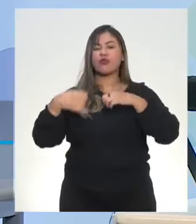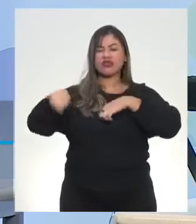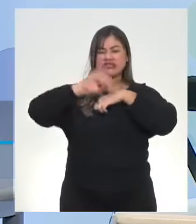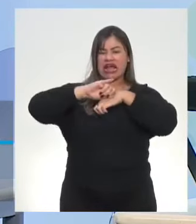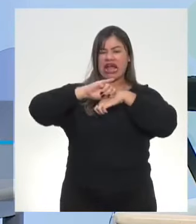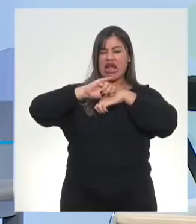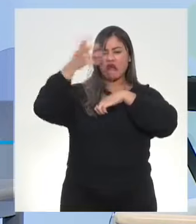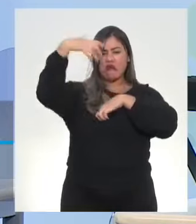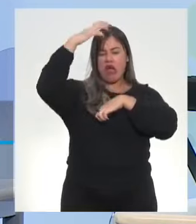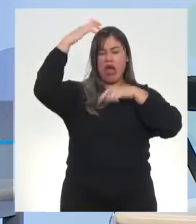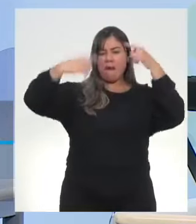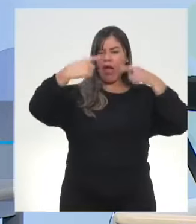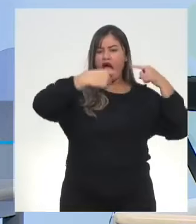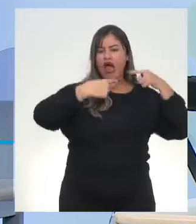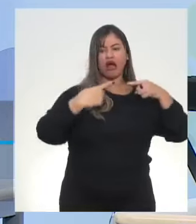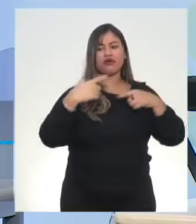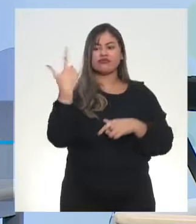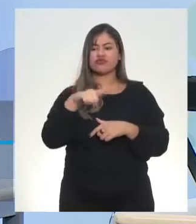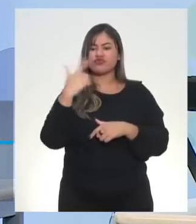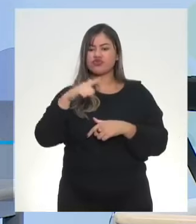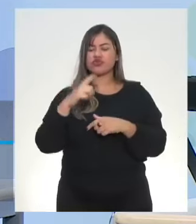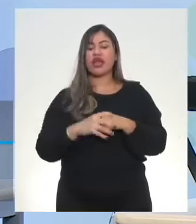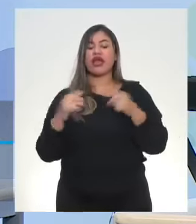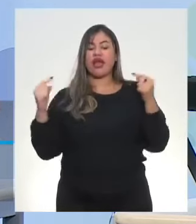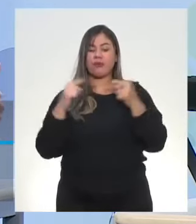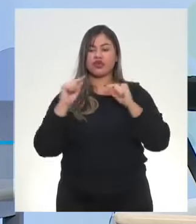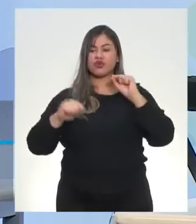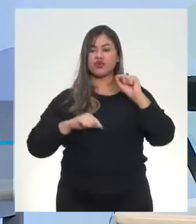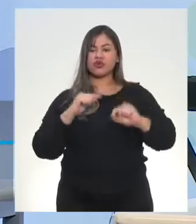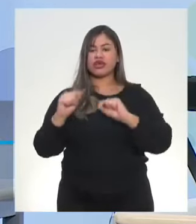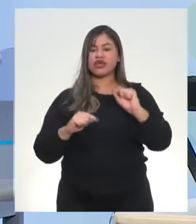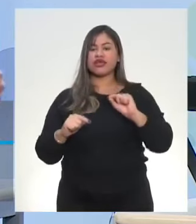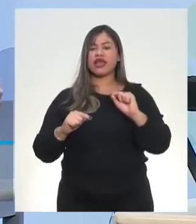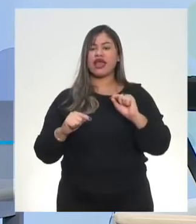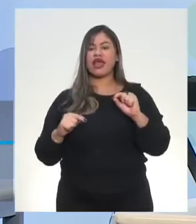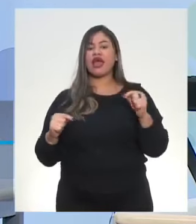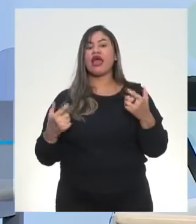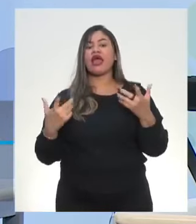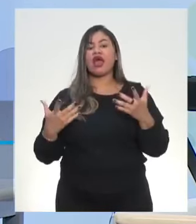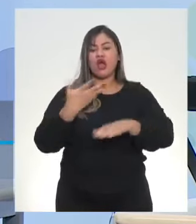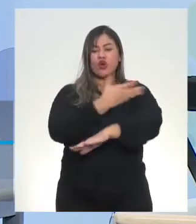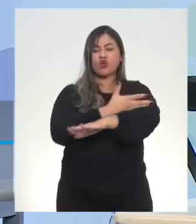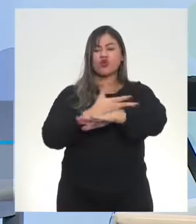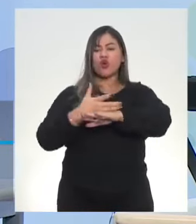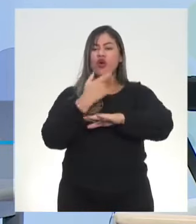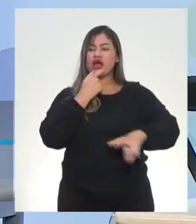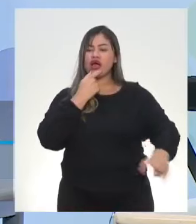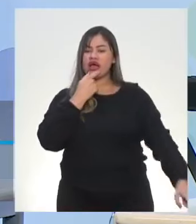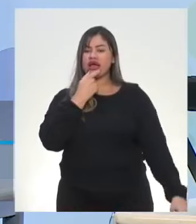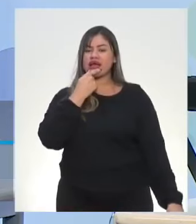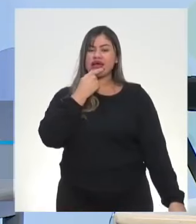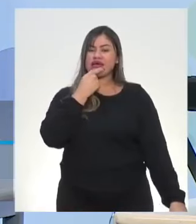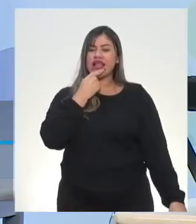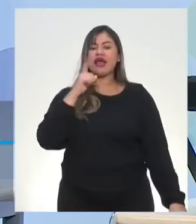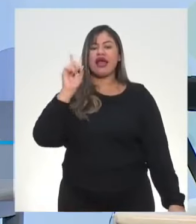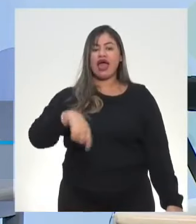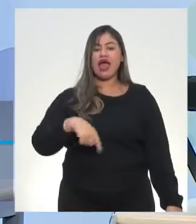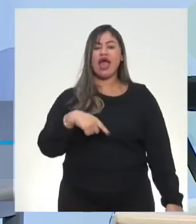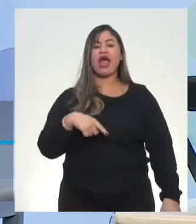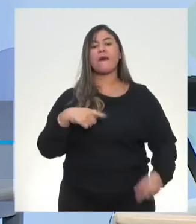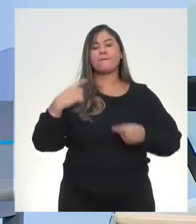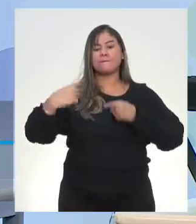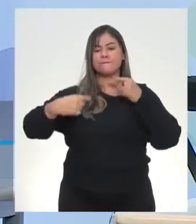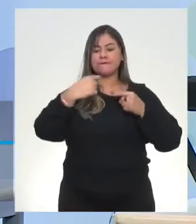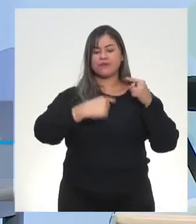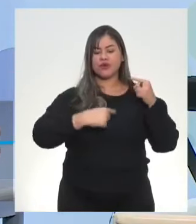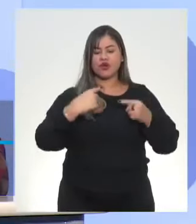anticentralismo na política. Tudo isso acaba se confluindo para algo que faz parte da tradição inglesa, que é uma tradição liberal na política,